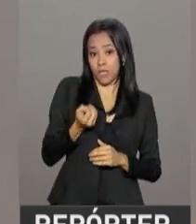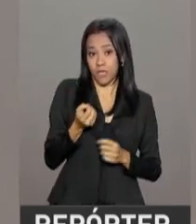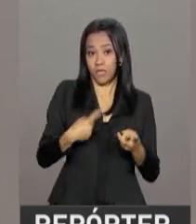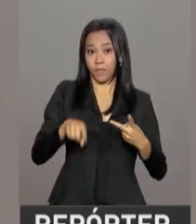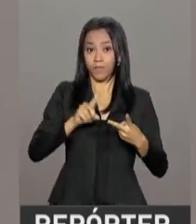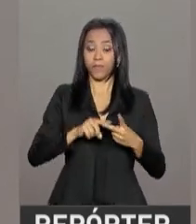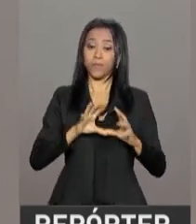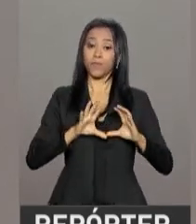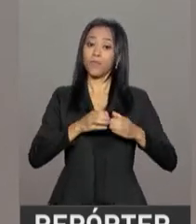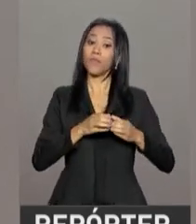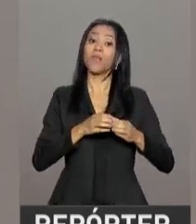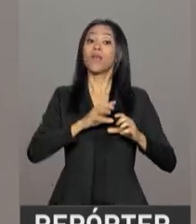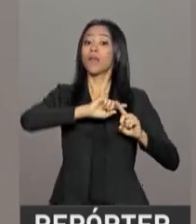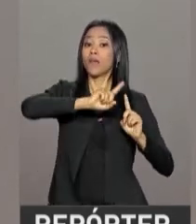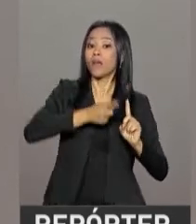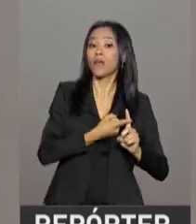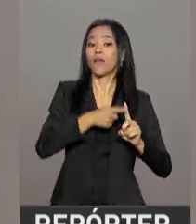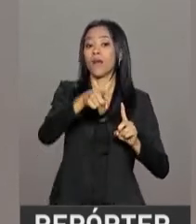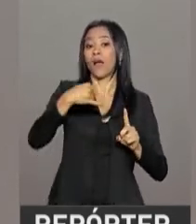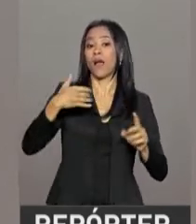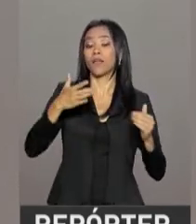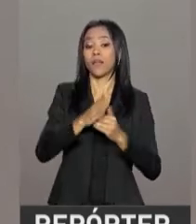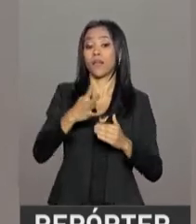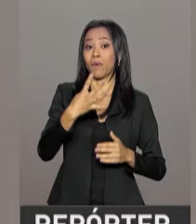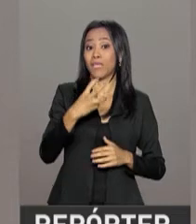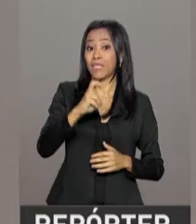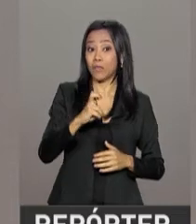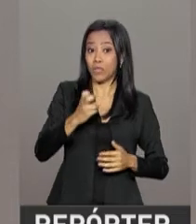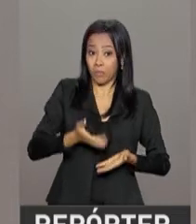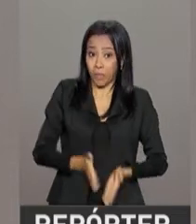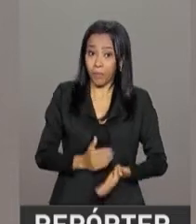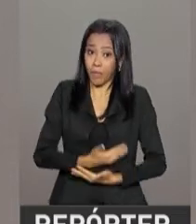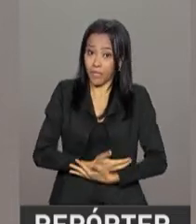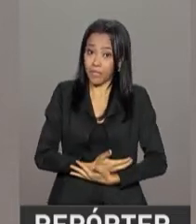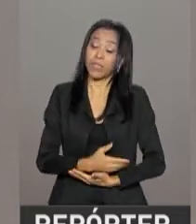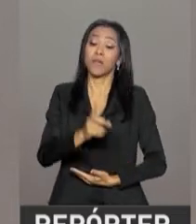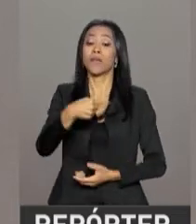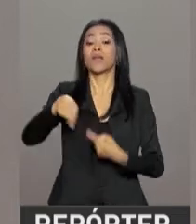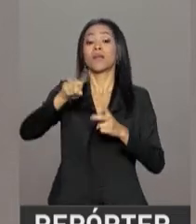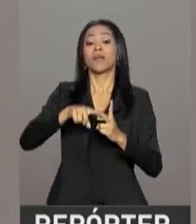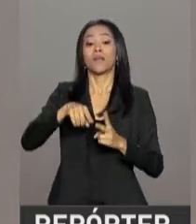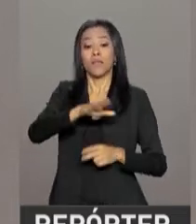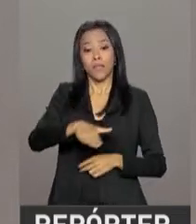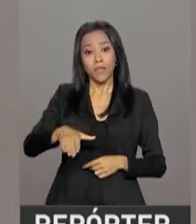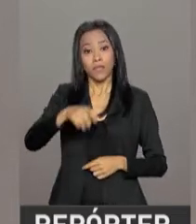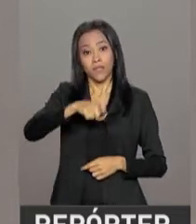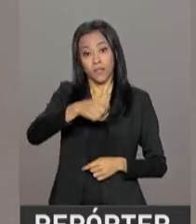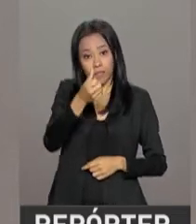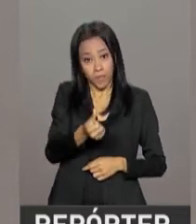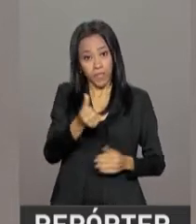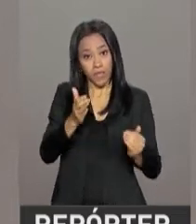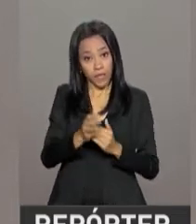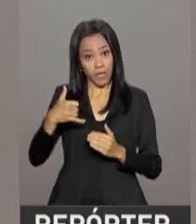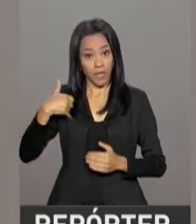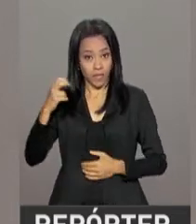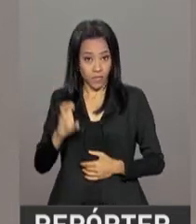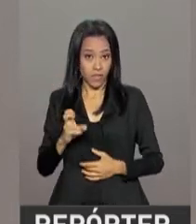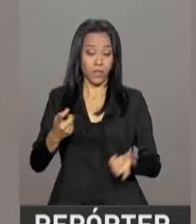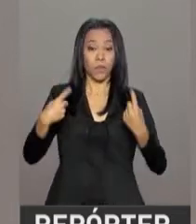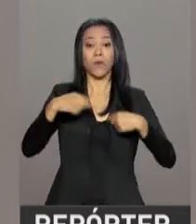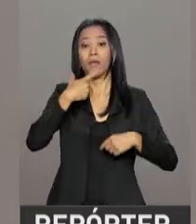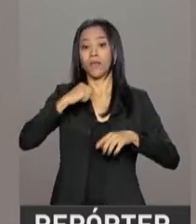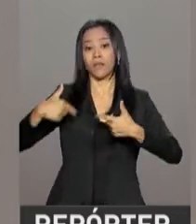e mães com bebês de até 45 dias crianças de seis meses a menores de 5 anos trabalhadores de